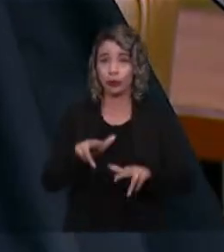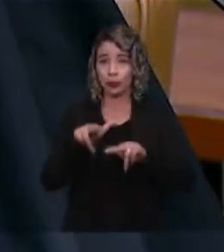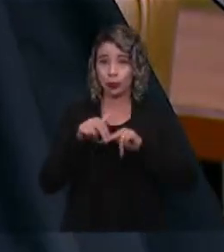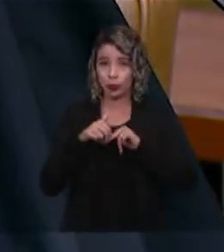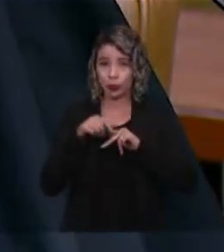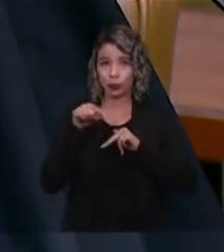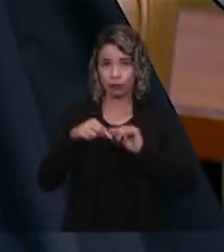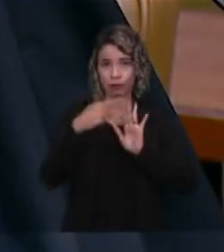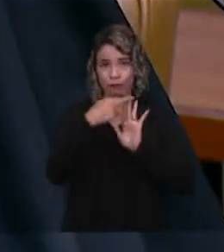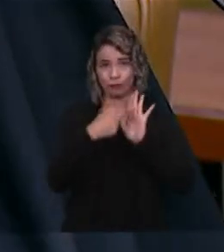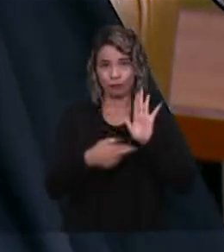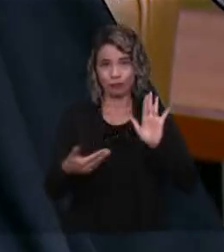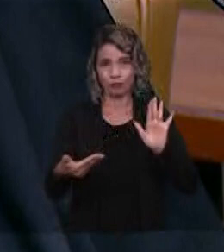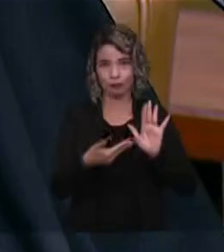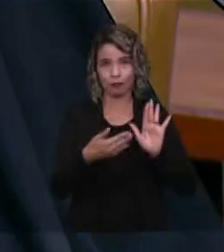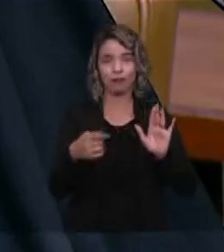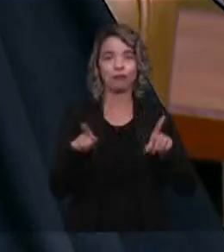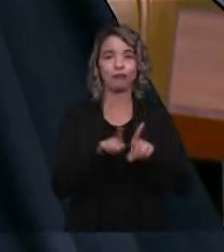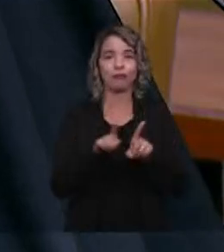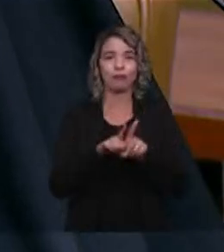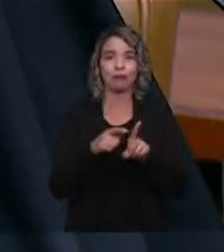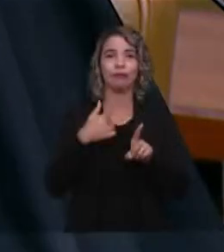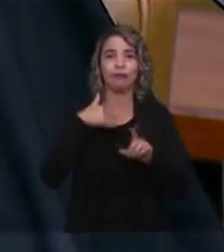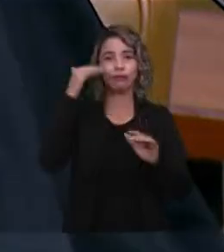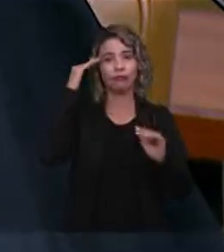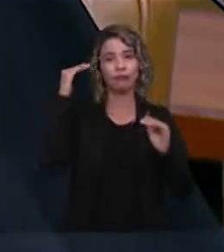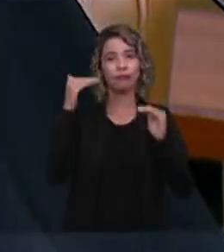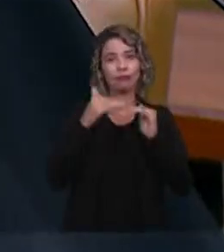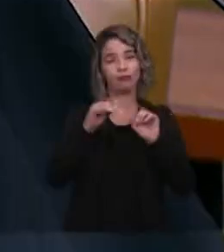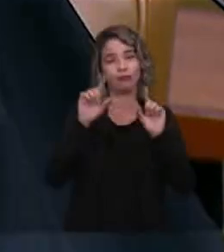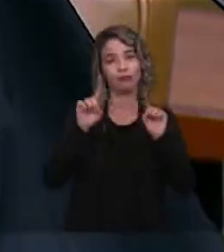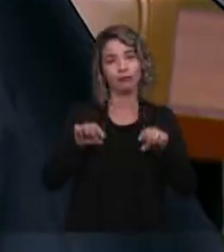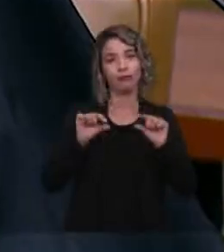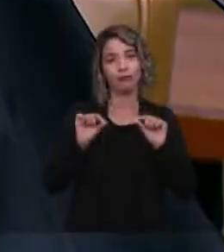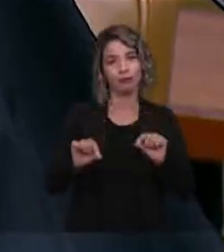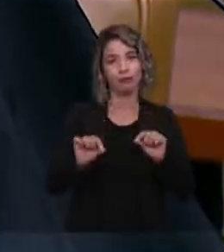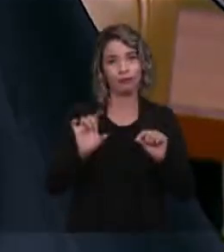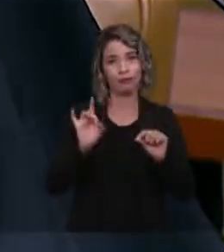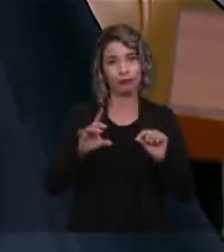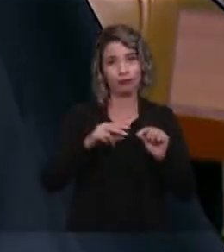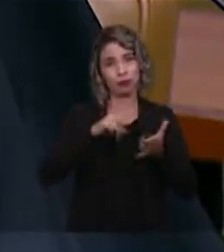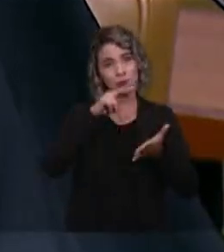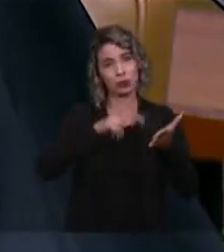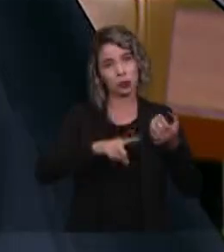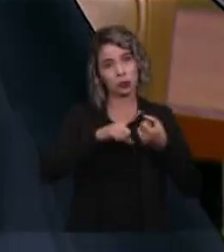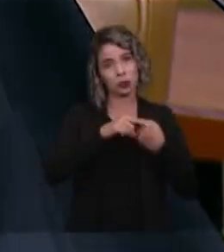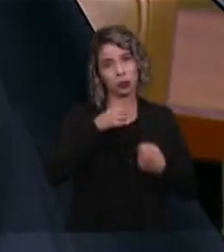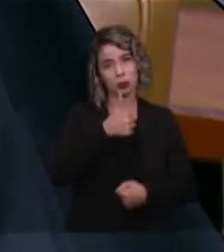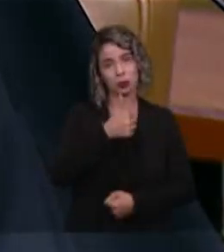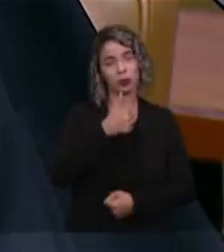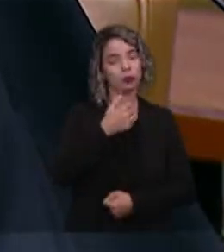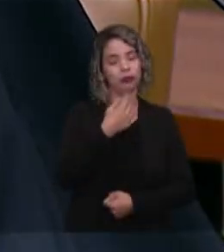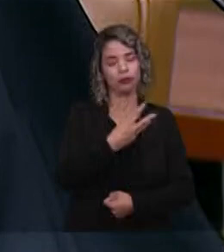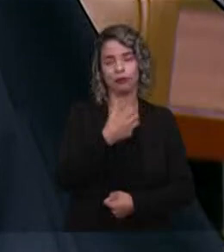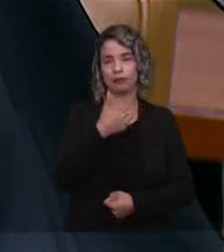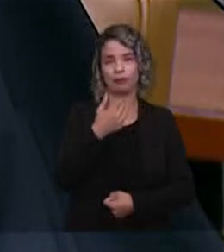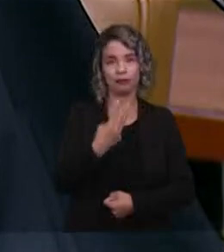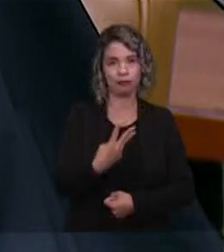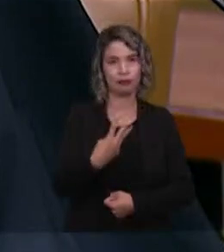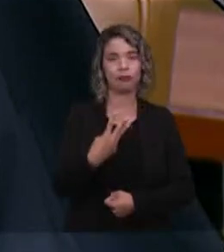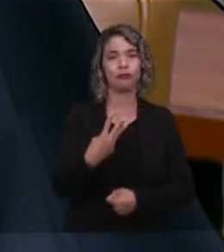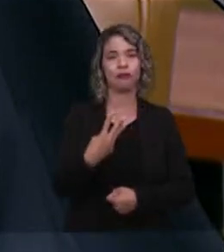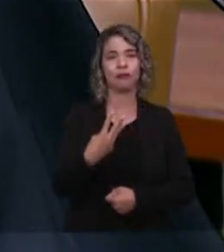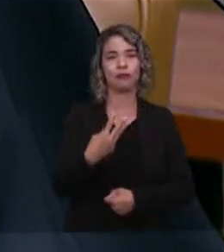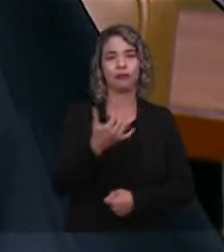parâmetro normativo, que também adoto, há de se afastar a interpretação meramente literal do artigo 317, caput, do